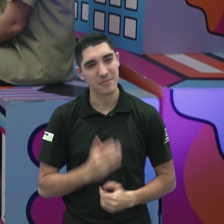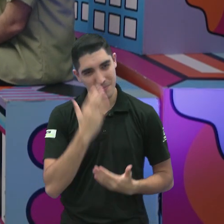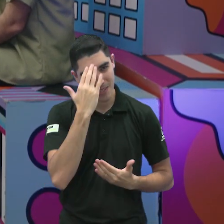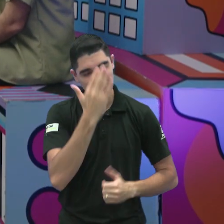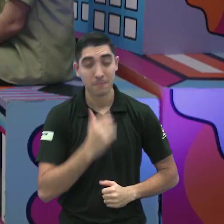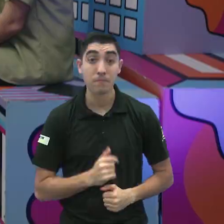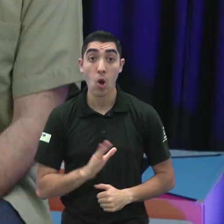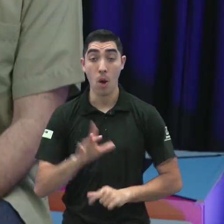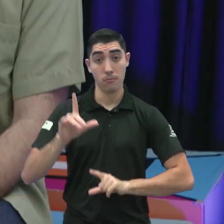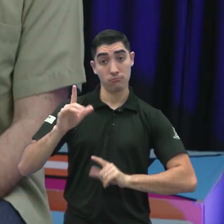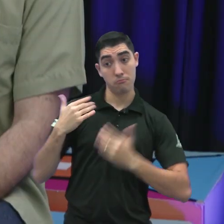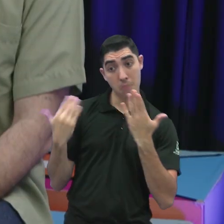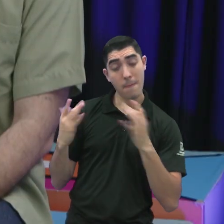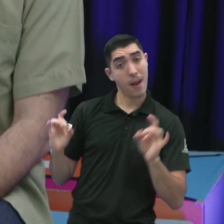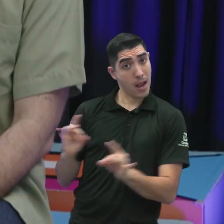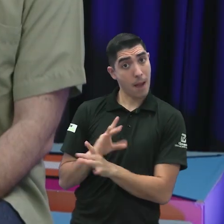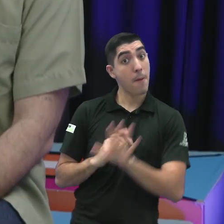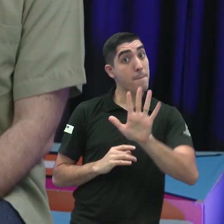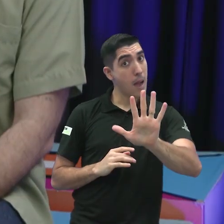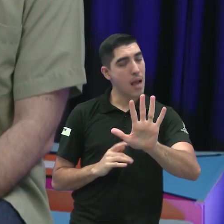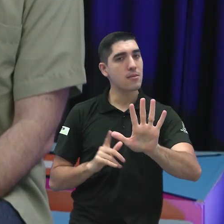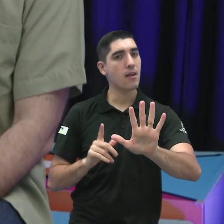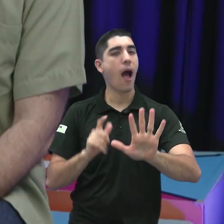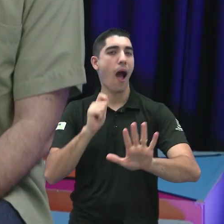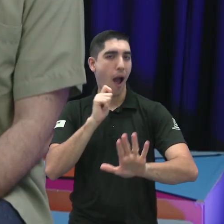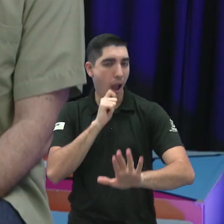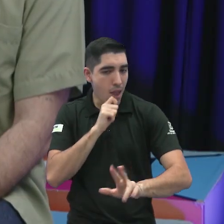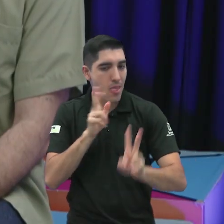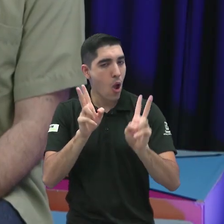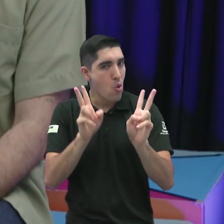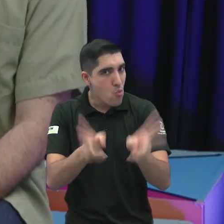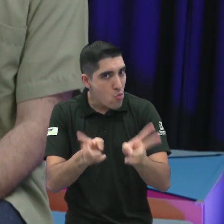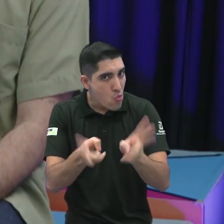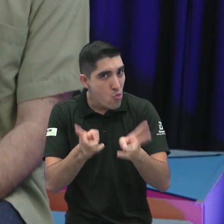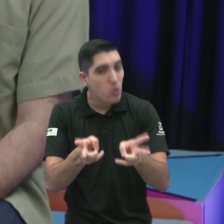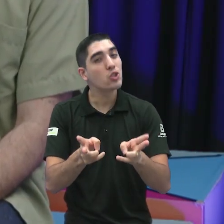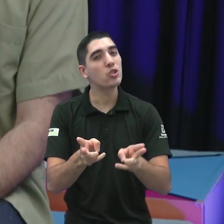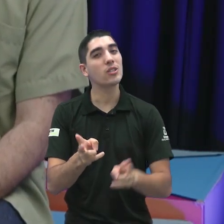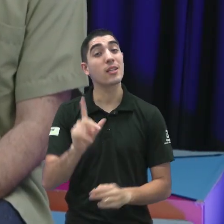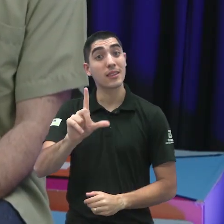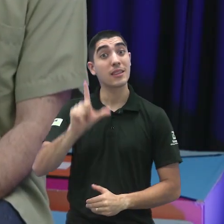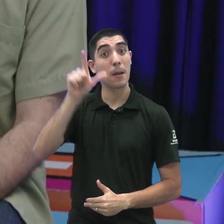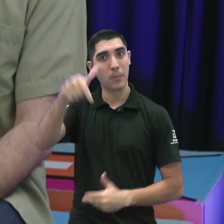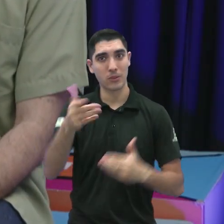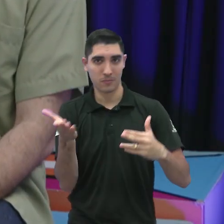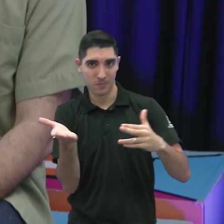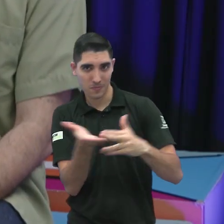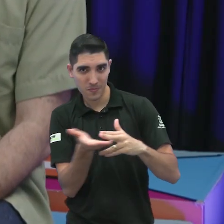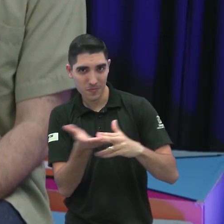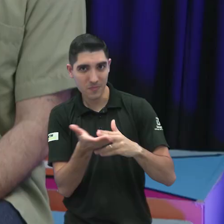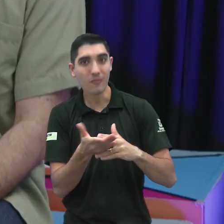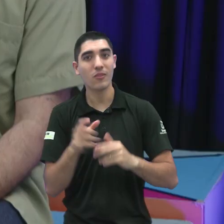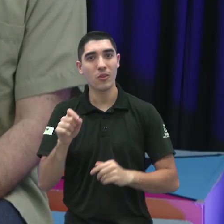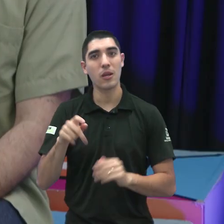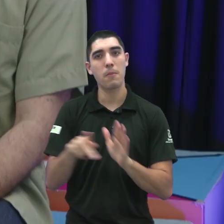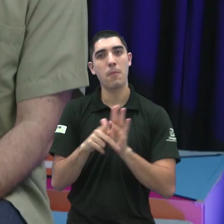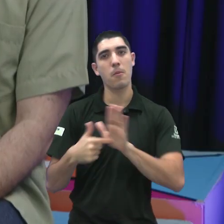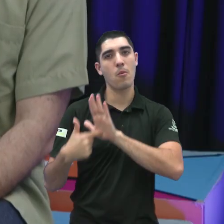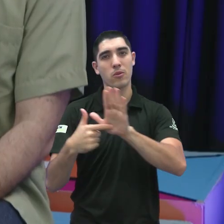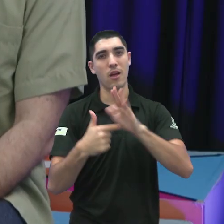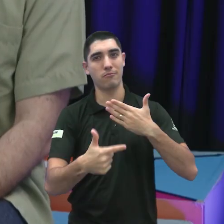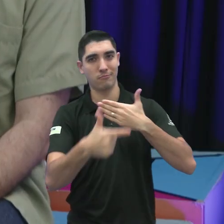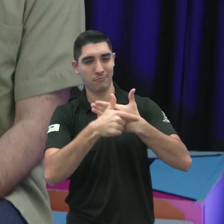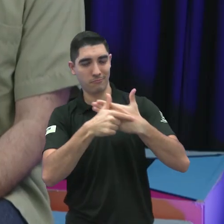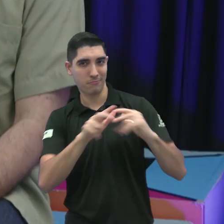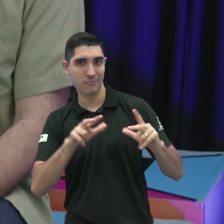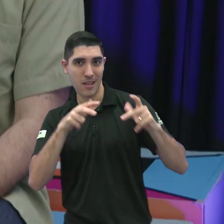Eu que de verdade. agradeço. O papo acabou, mas antes, né, como a gente falou, a gente continua aqui nesse mais um bloco do programa, viu?